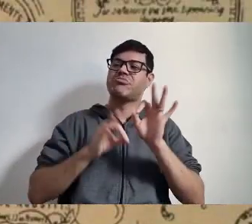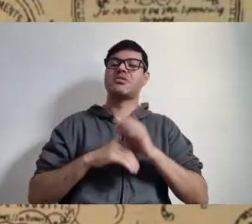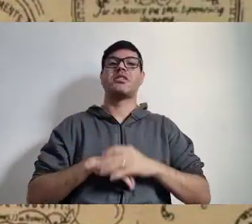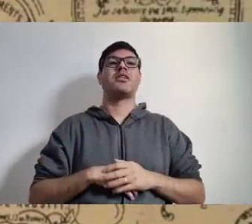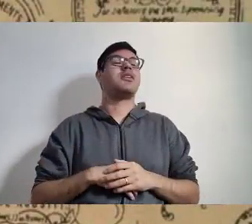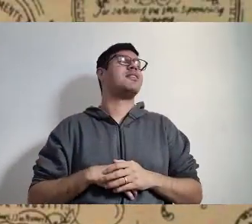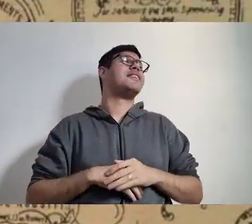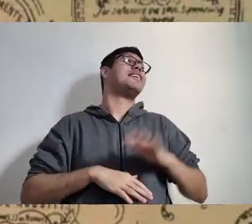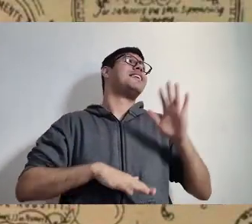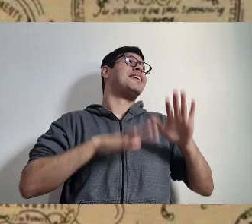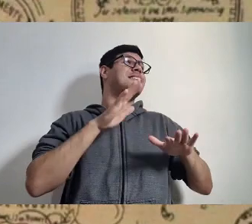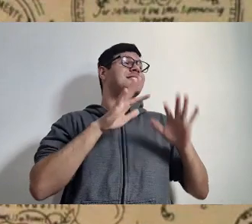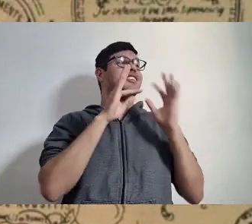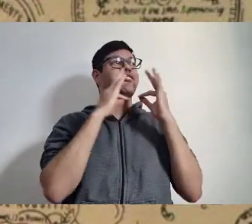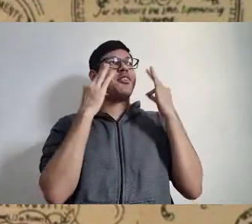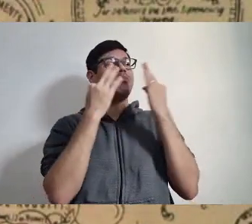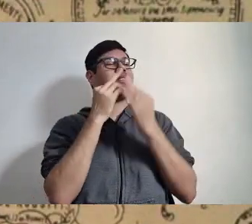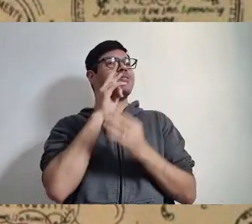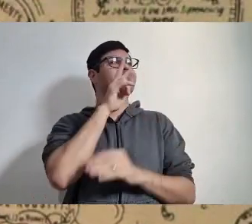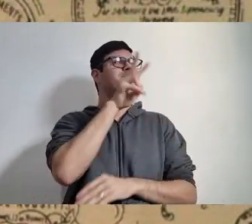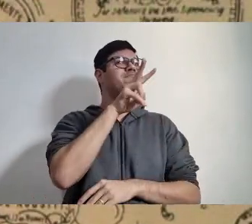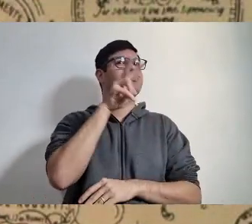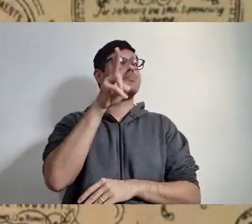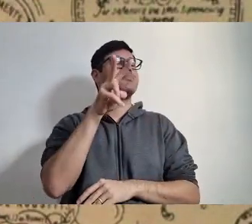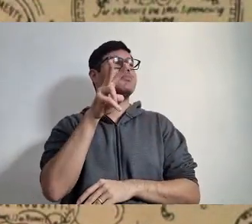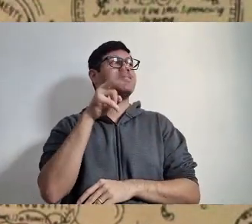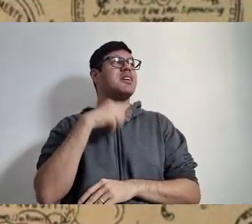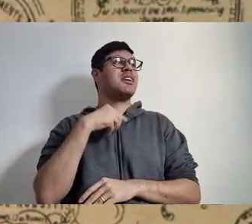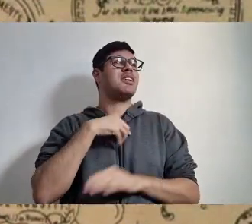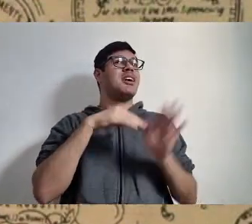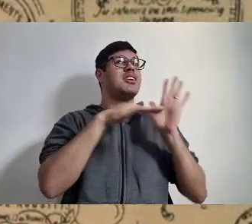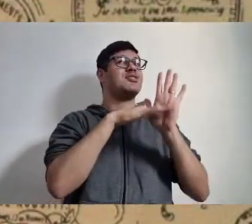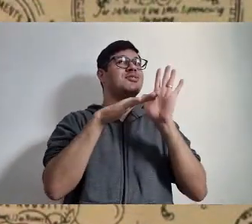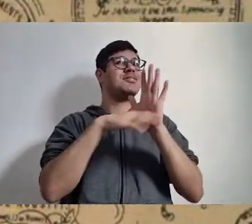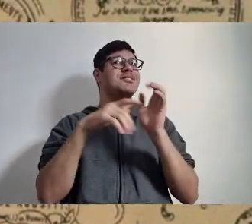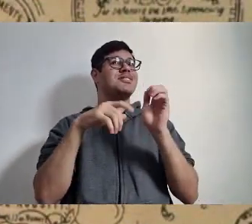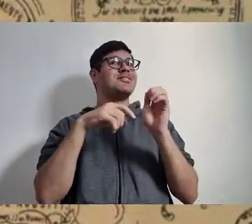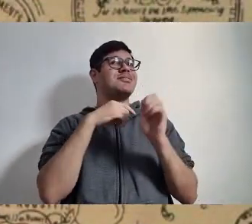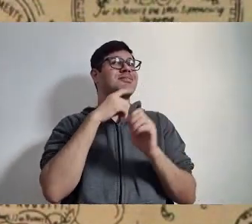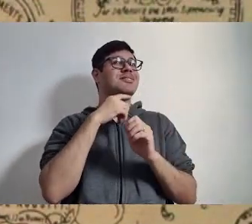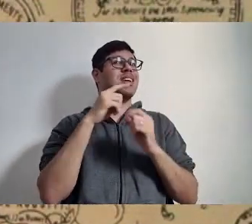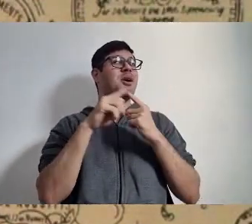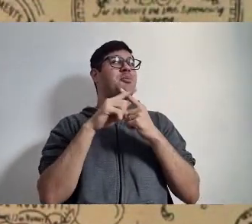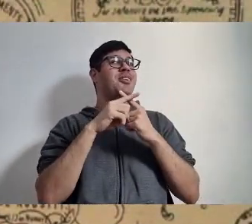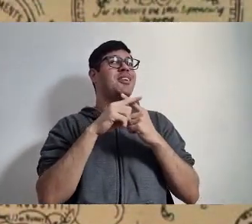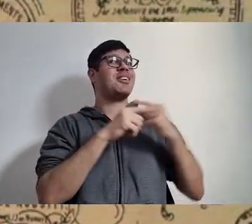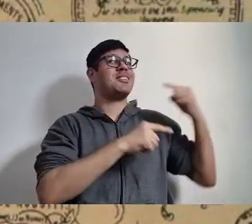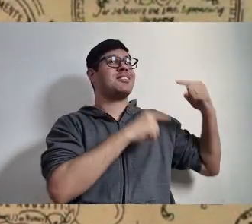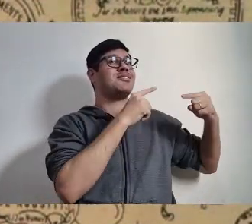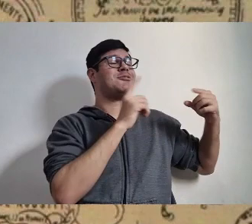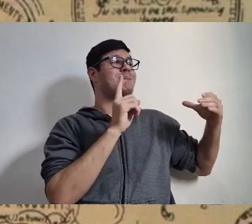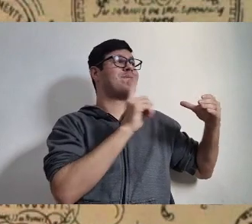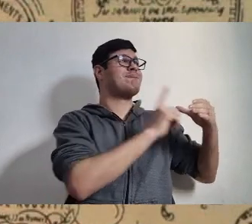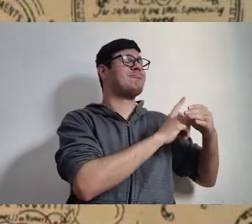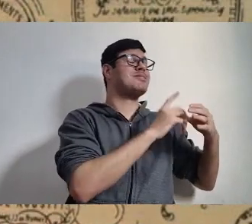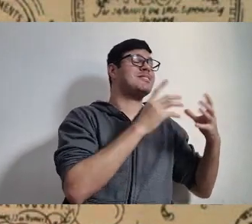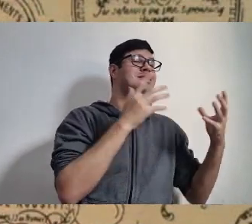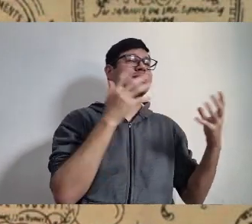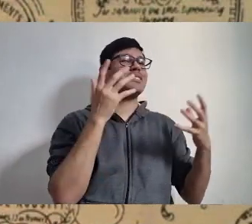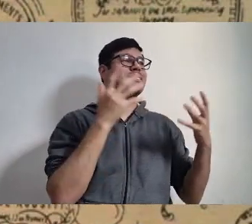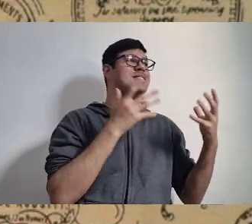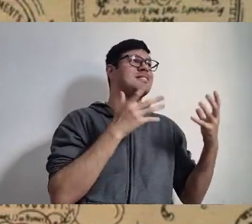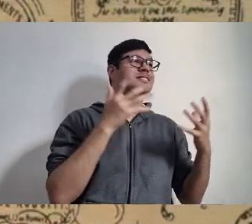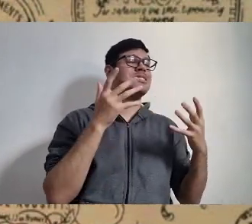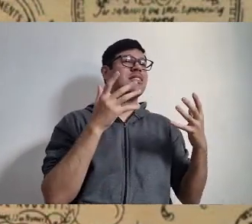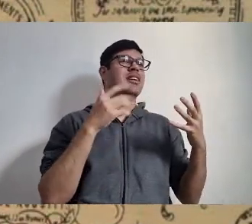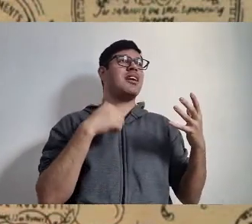família, o que você deixa de fazer para sua família para estar disponível para uma vida pública. Vida pública é vida pública, não tem jeito.